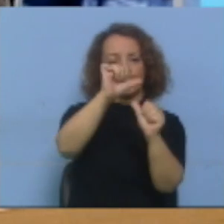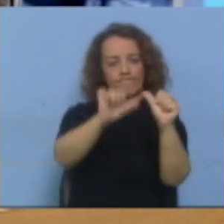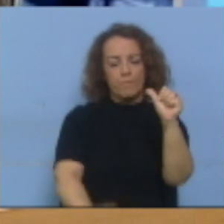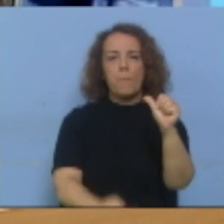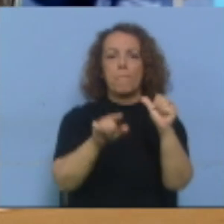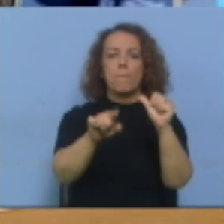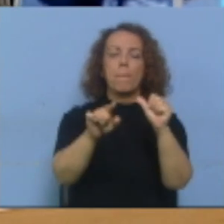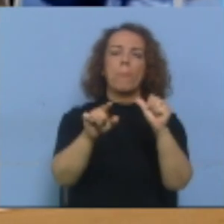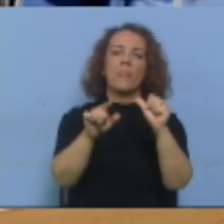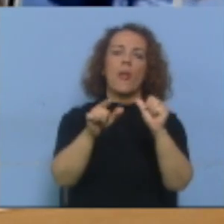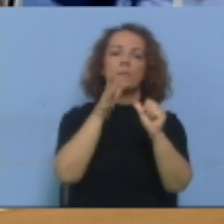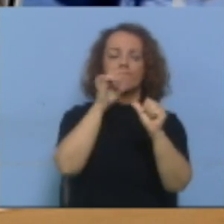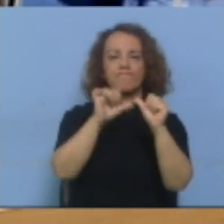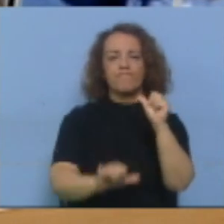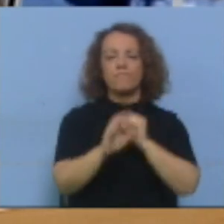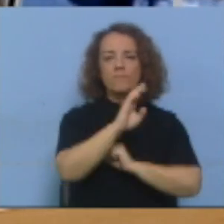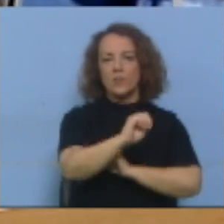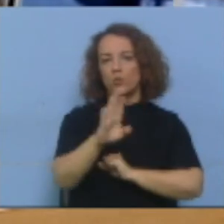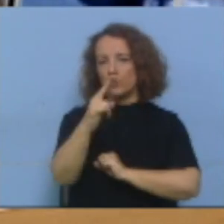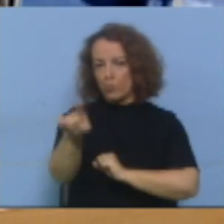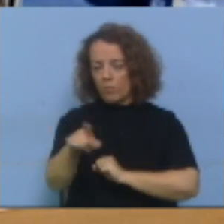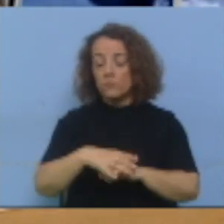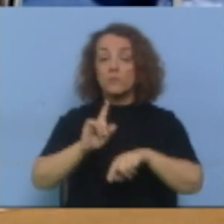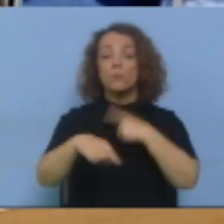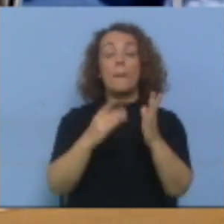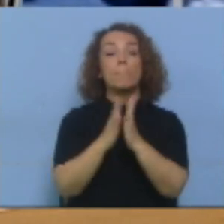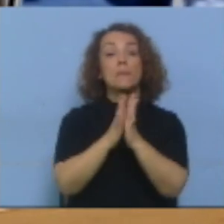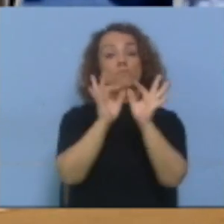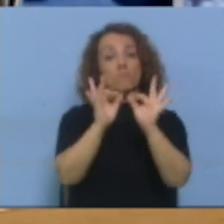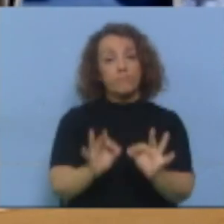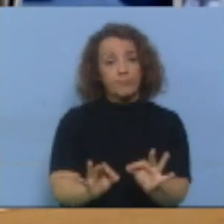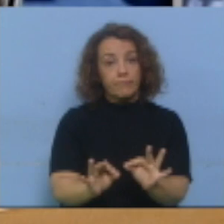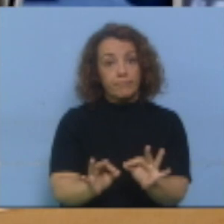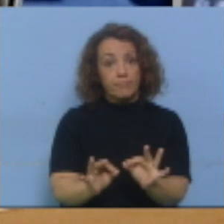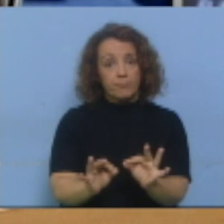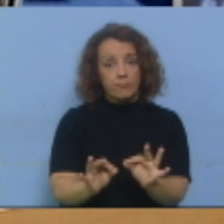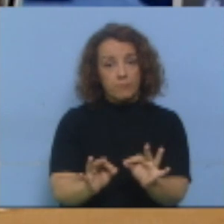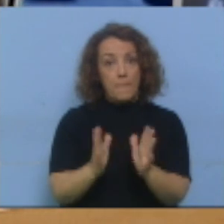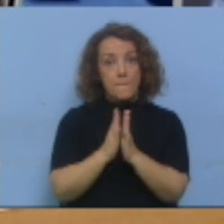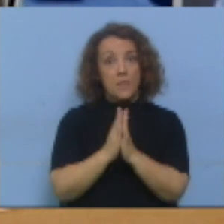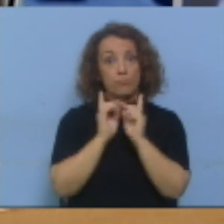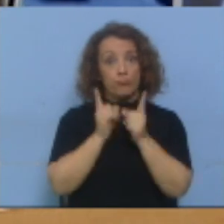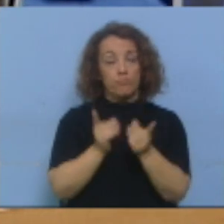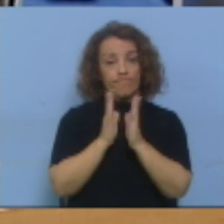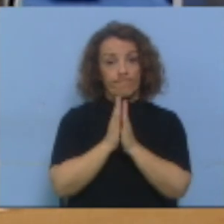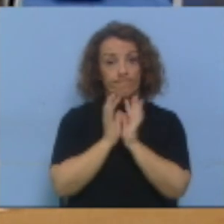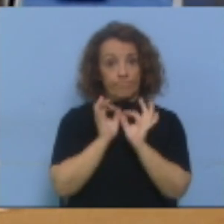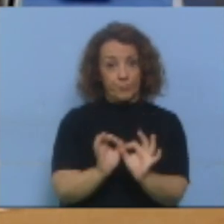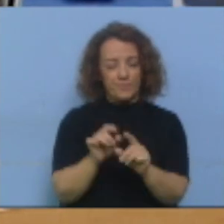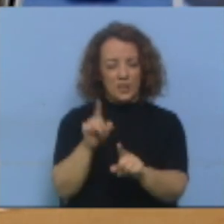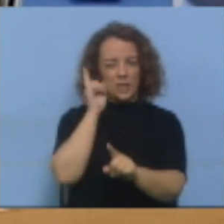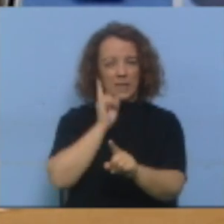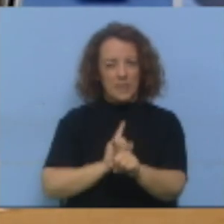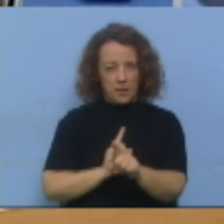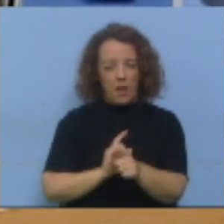Depois, a Eucaristia propriamente dita. Exatamente a instituição da Eucaristia. E nesse dia até a